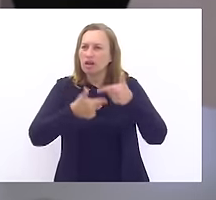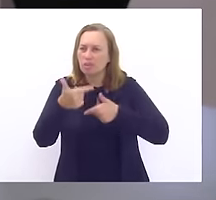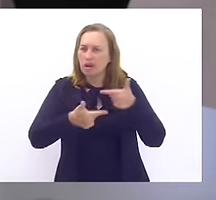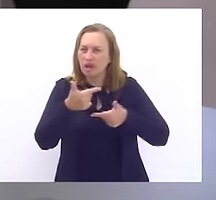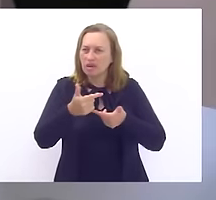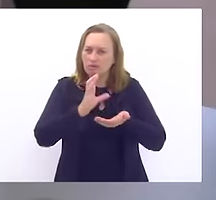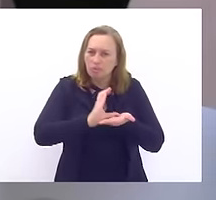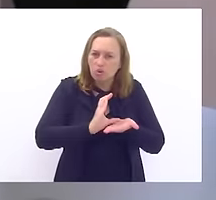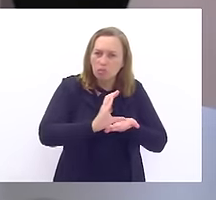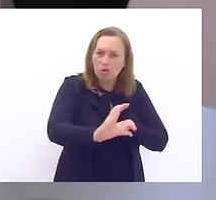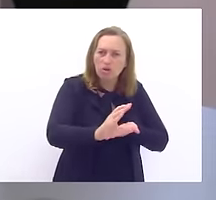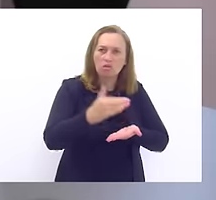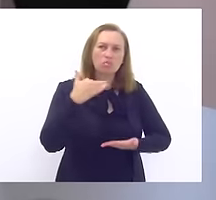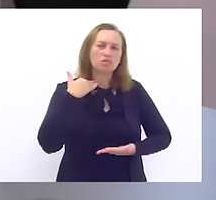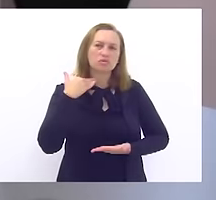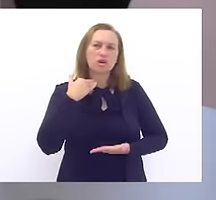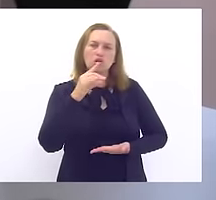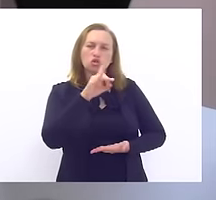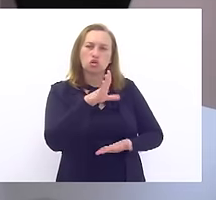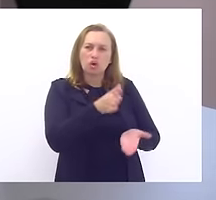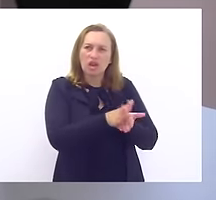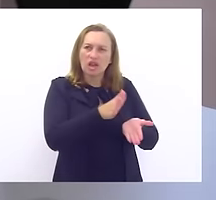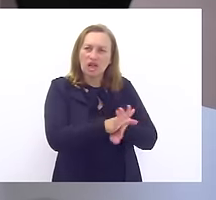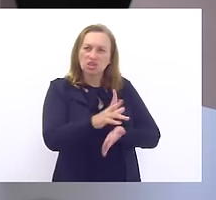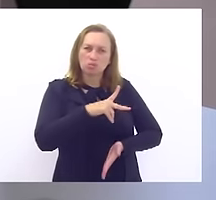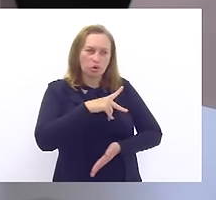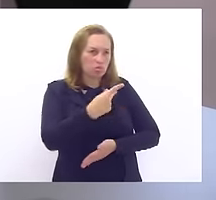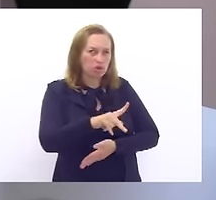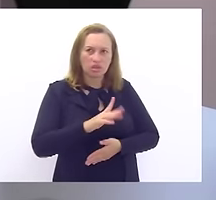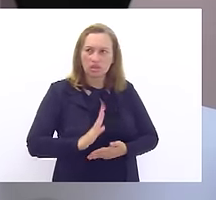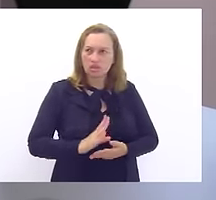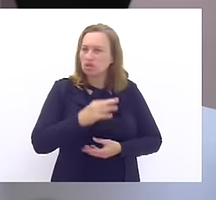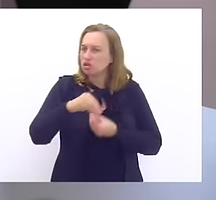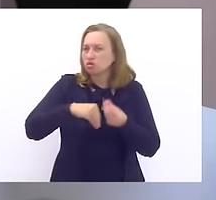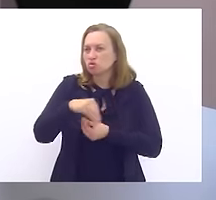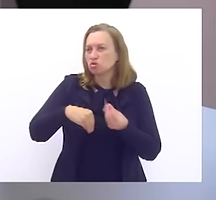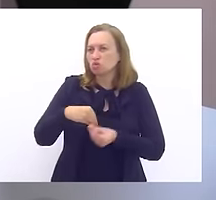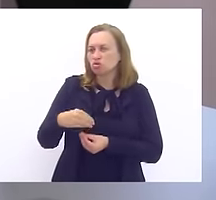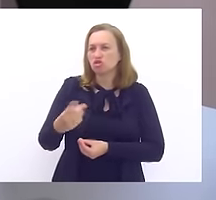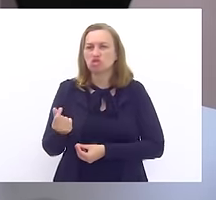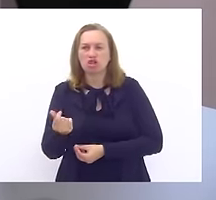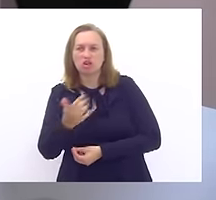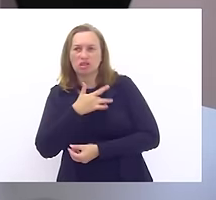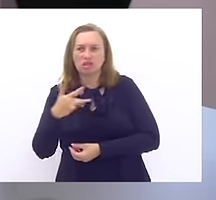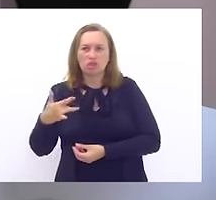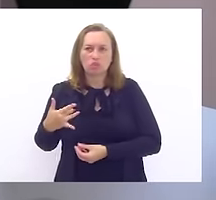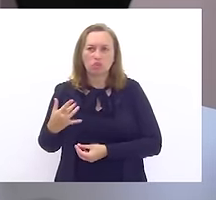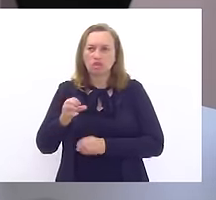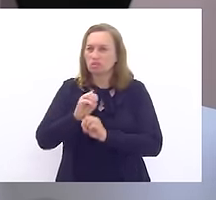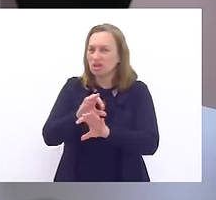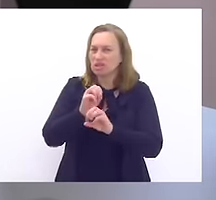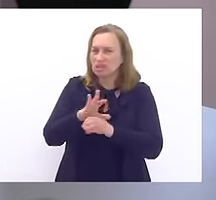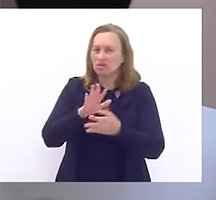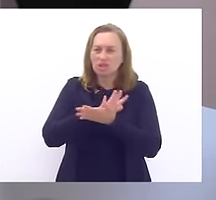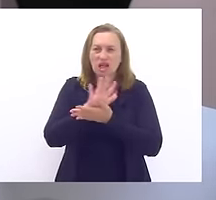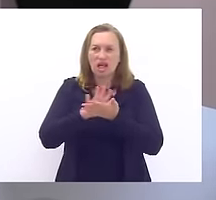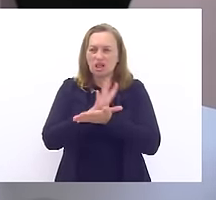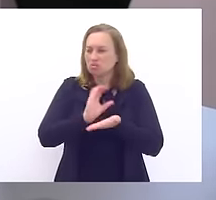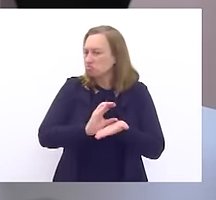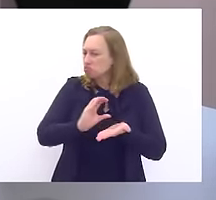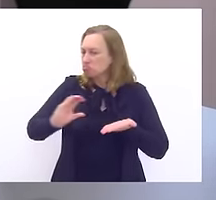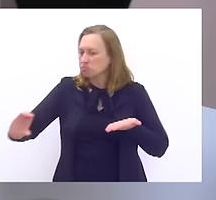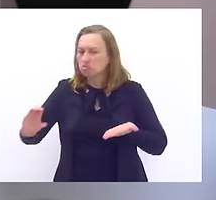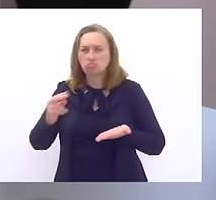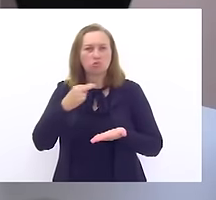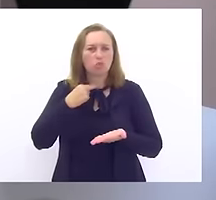para uma conta específica da qual só ele gasta entendeu ele não se mistura com o dinheiro da saúde com dinheiro da educação eu não posso colocar esse dinheiro para lá